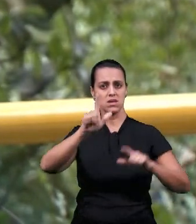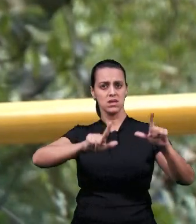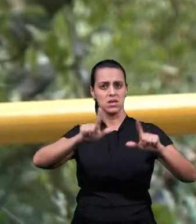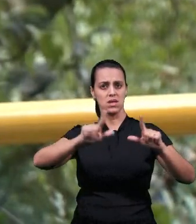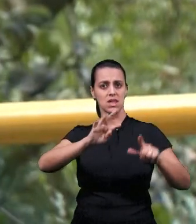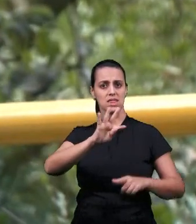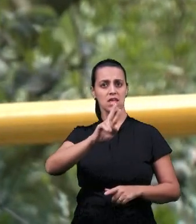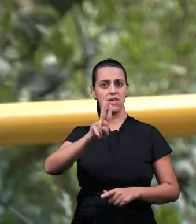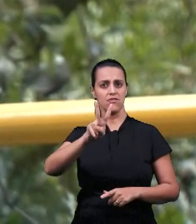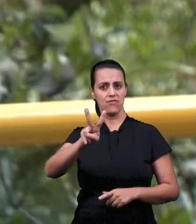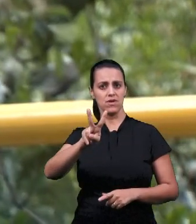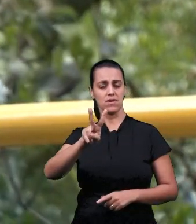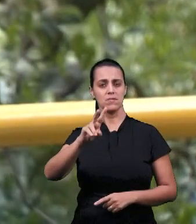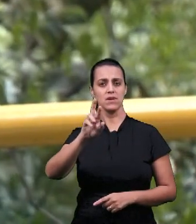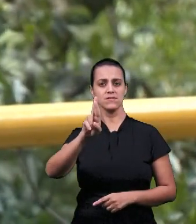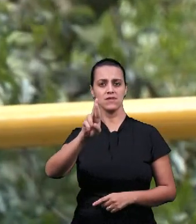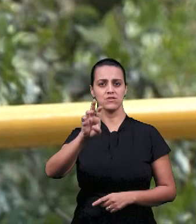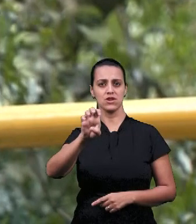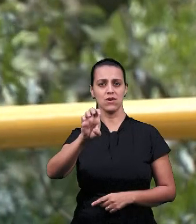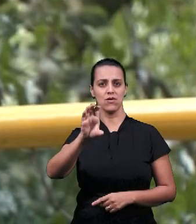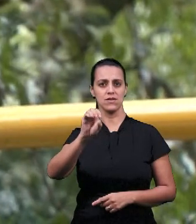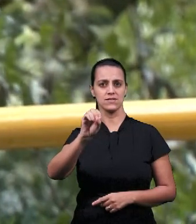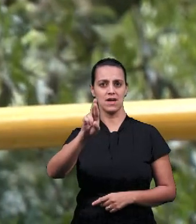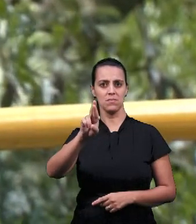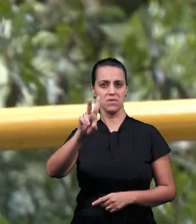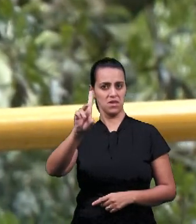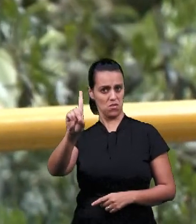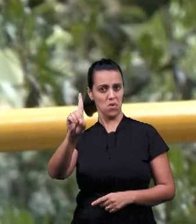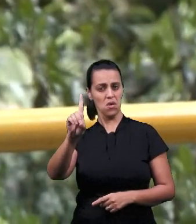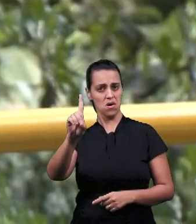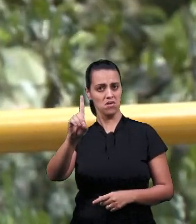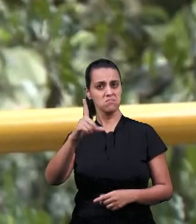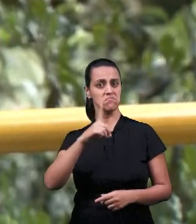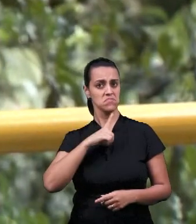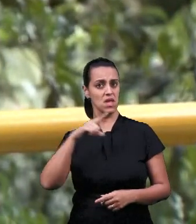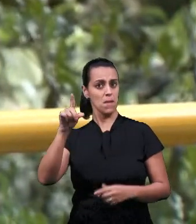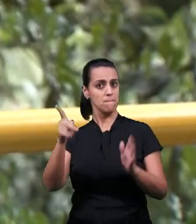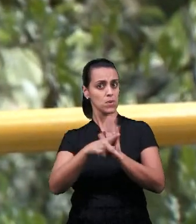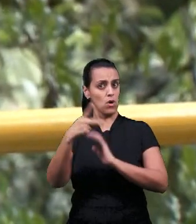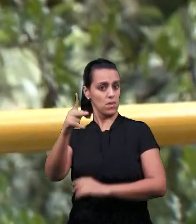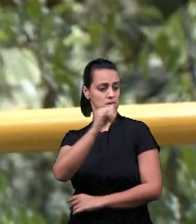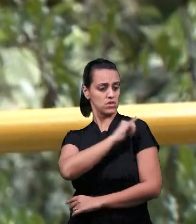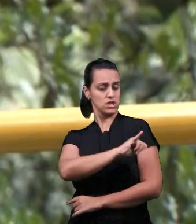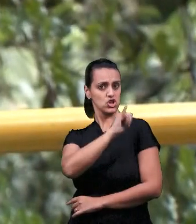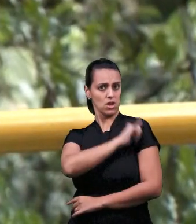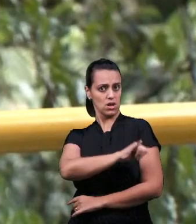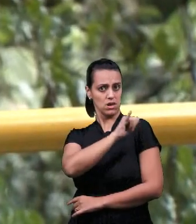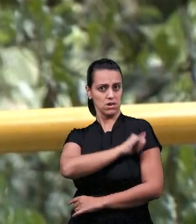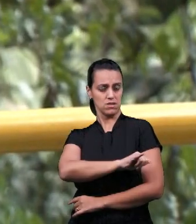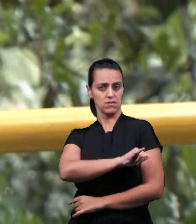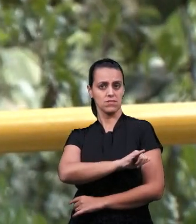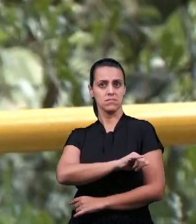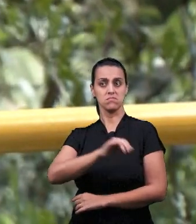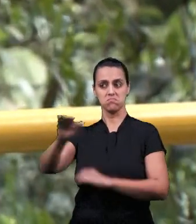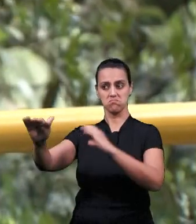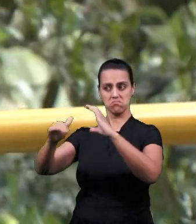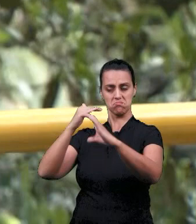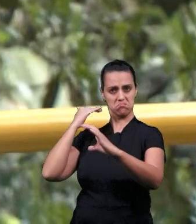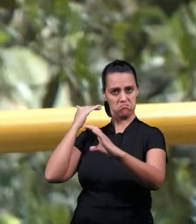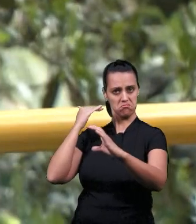Janeiro, que nem é das nossas, do nosso grupo. Entende? Dizendo assim, estimado